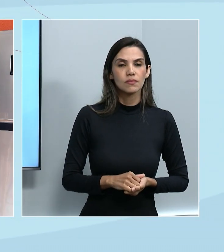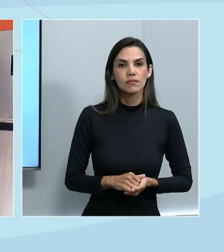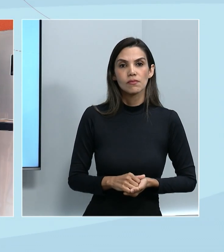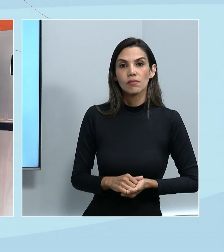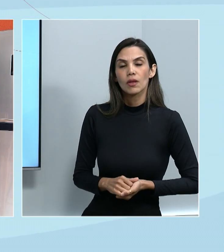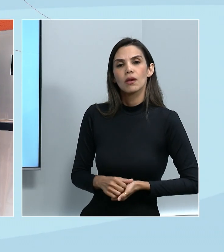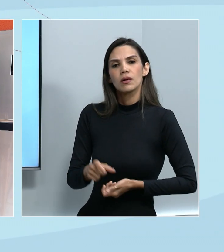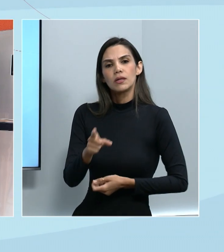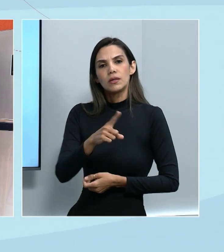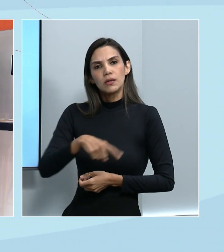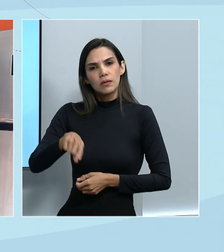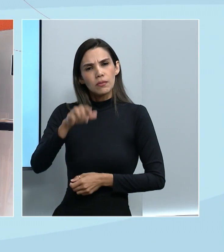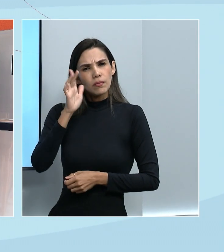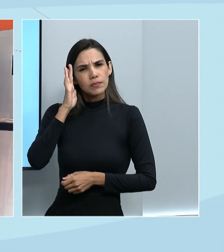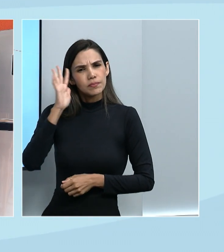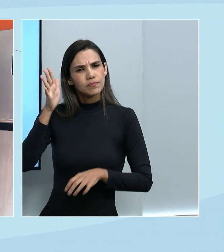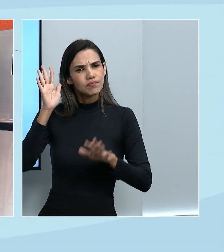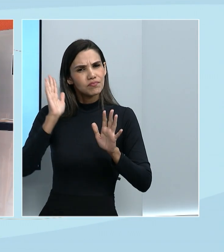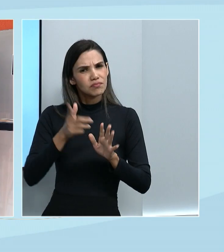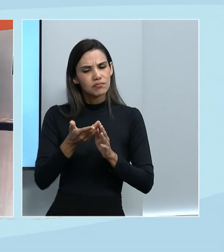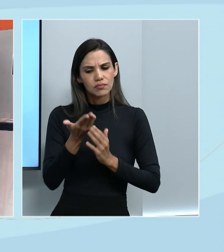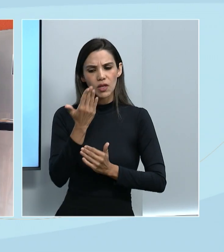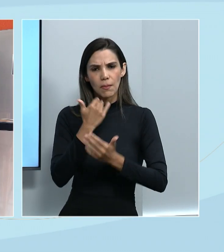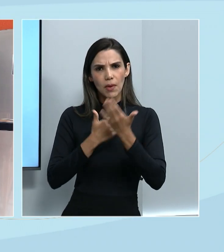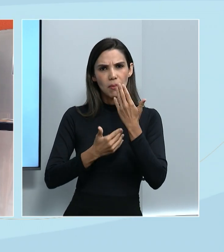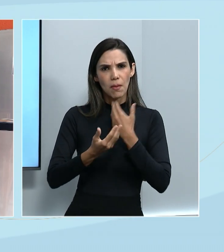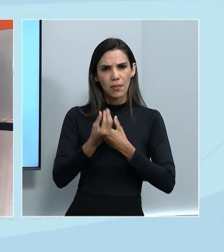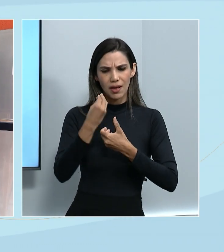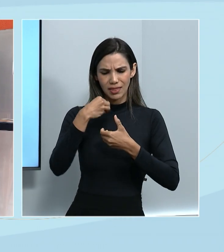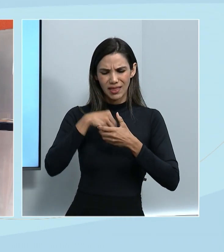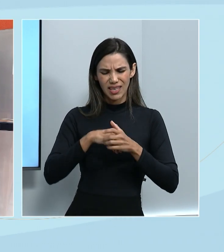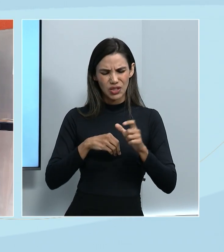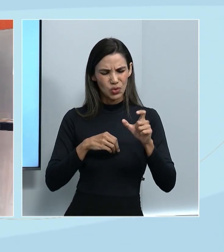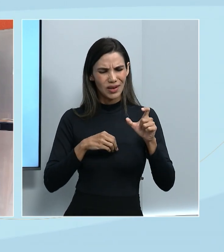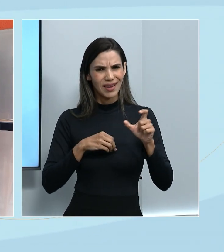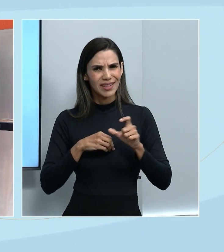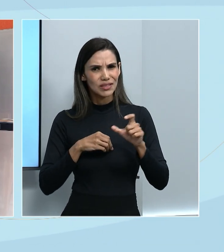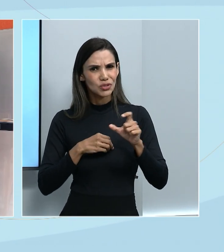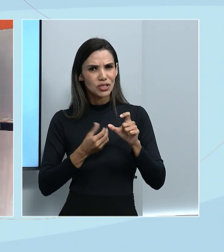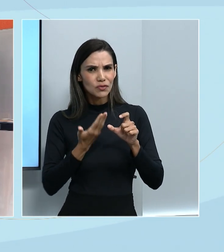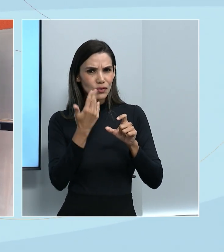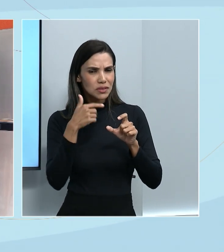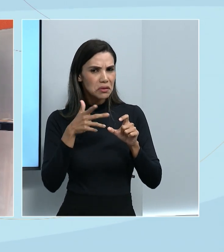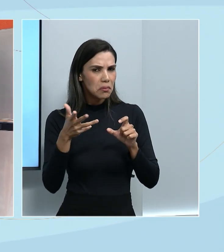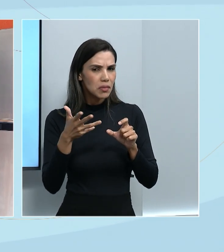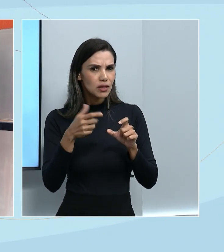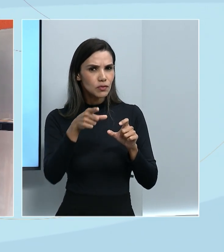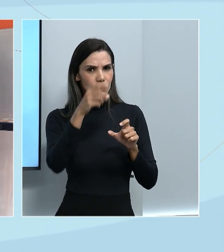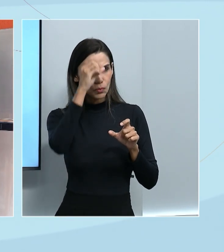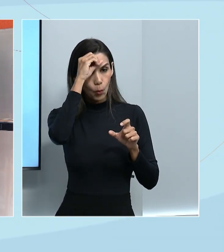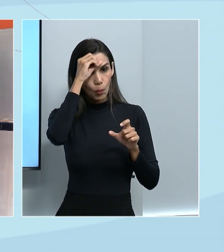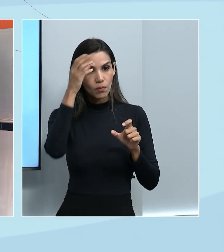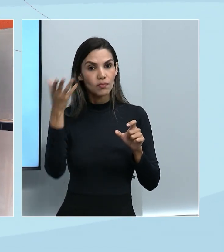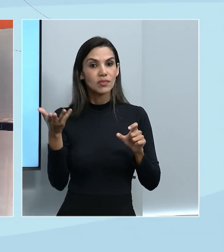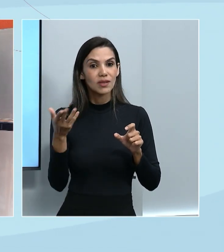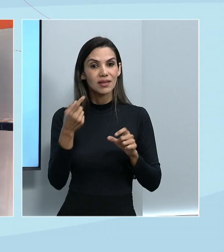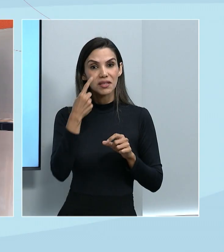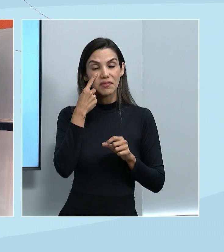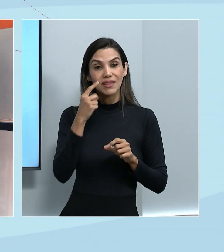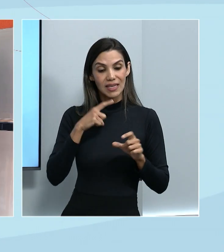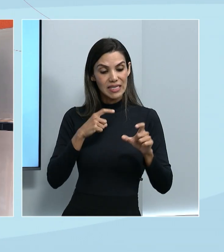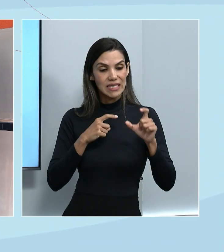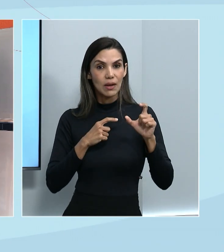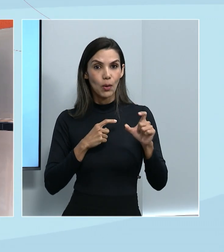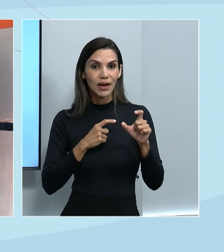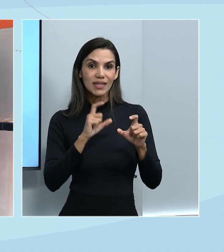Já imaginou que você pode estar comendo um cartão de crédito sem saber? Aqui tem 5 gramas